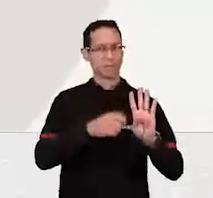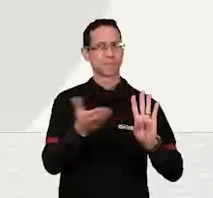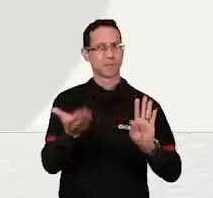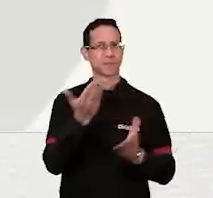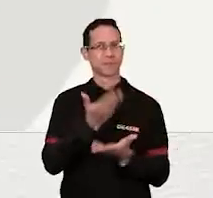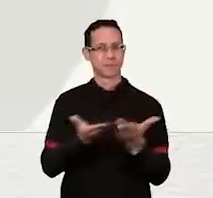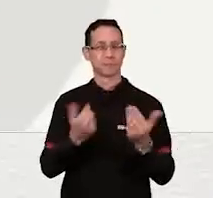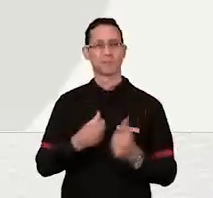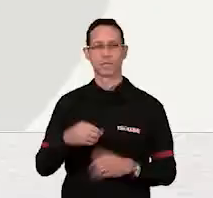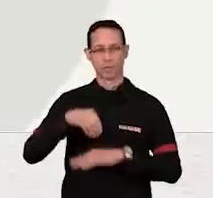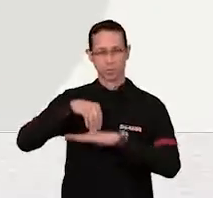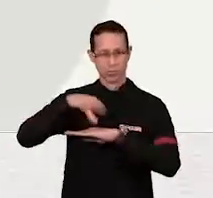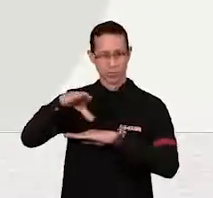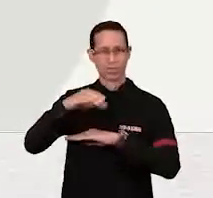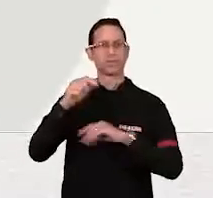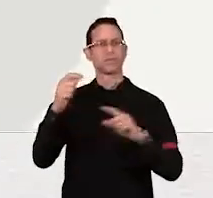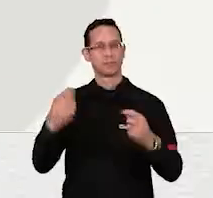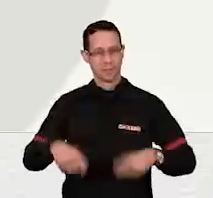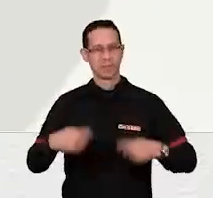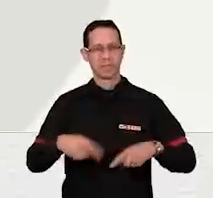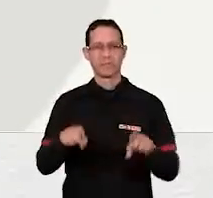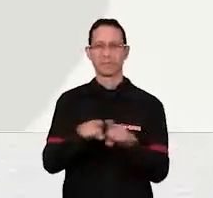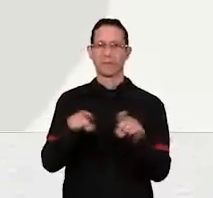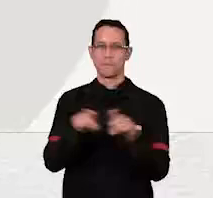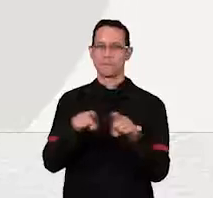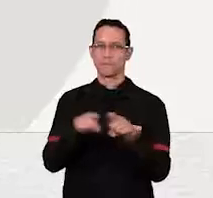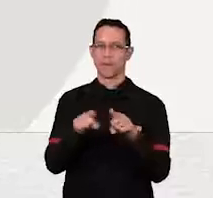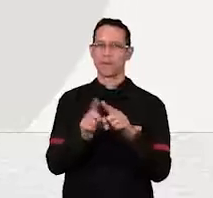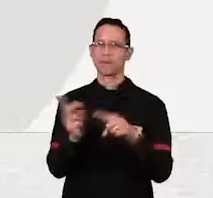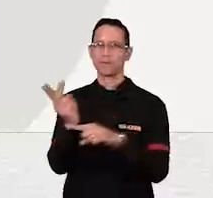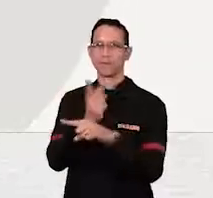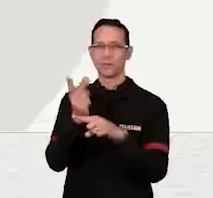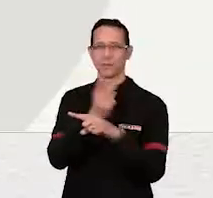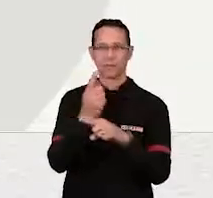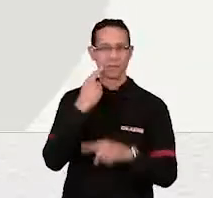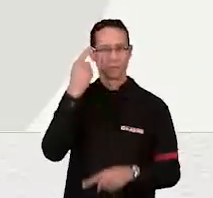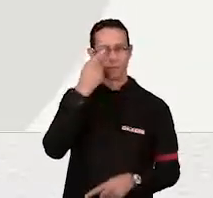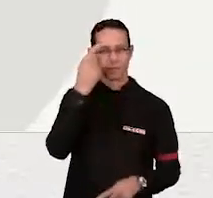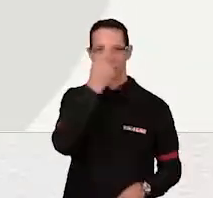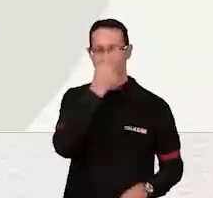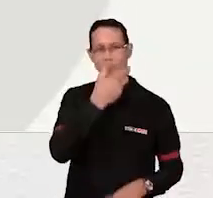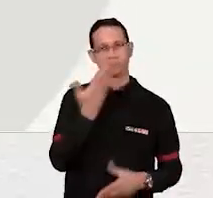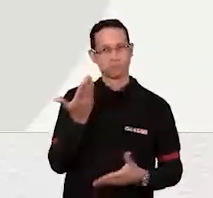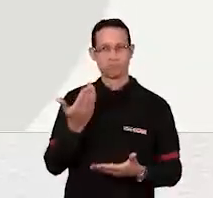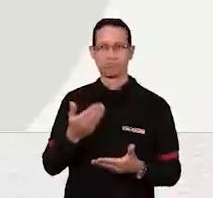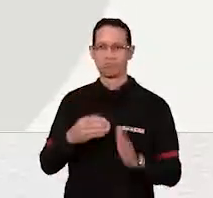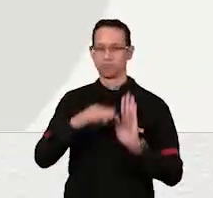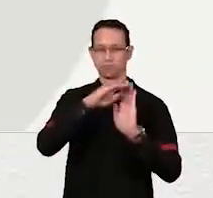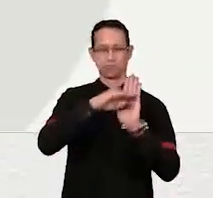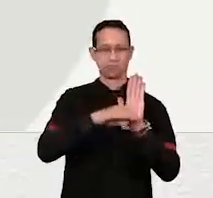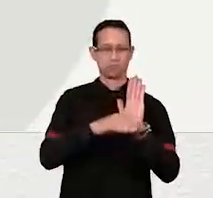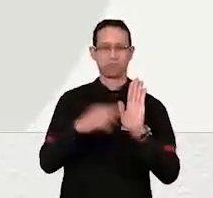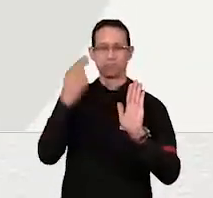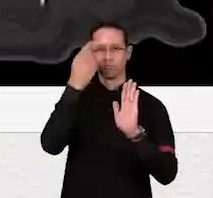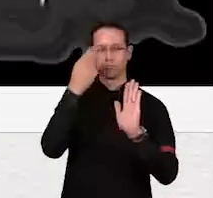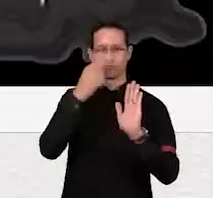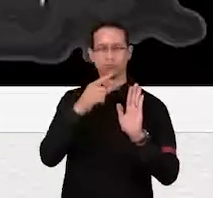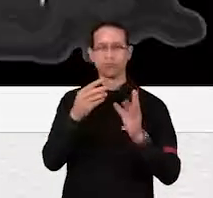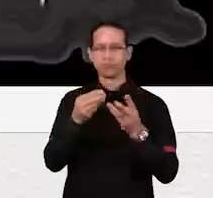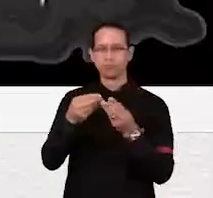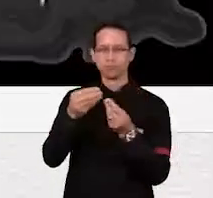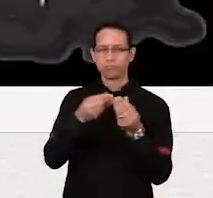esquecer também de dar essa dica para o proprietário, nem que seja para procurar um oftalmo ou você mesmo passar um programa de lubrificação, né?